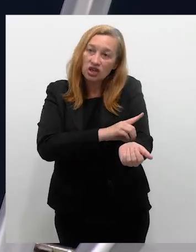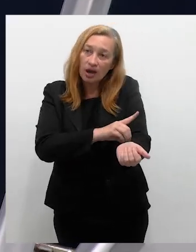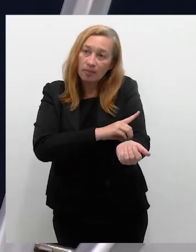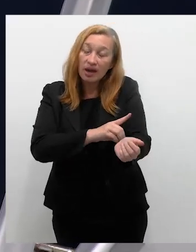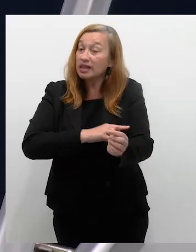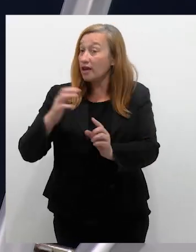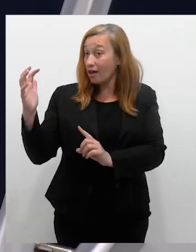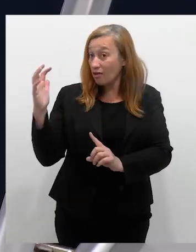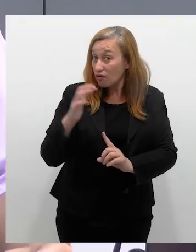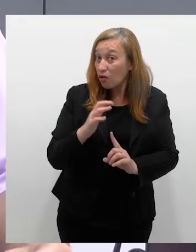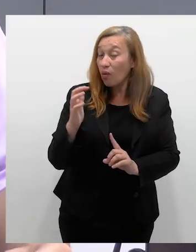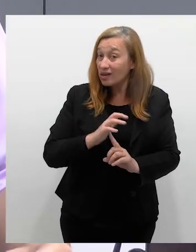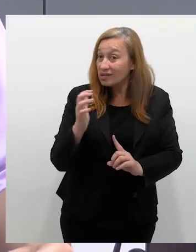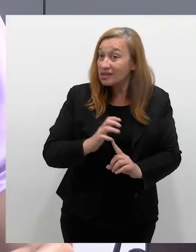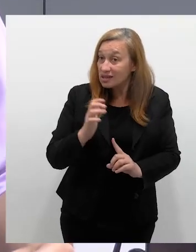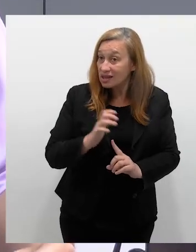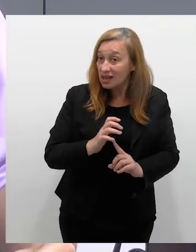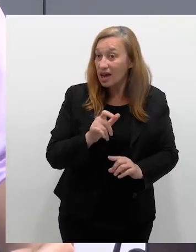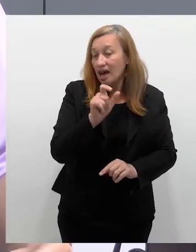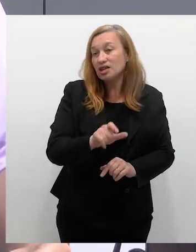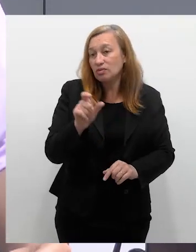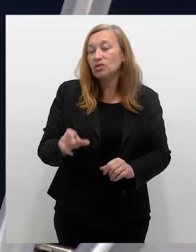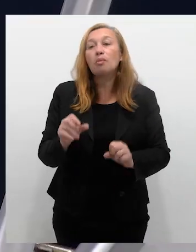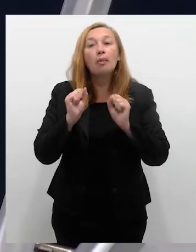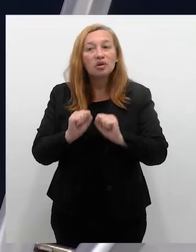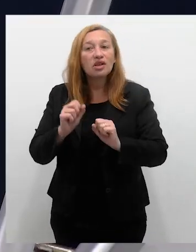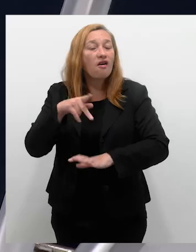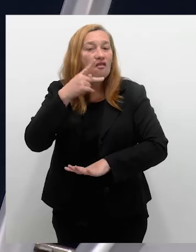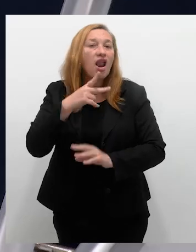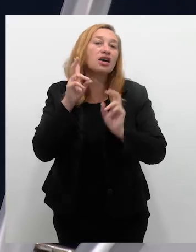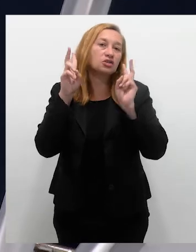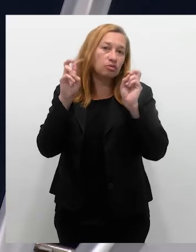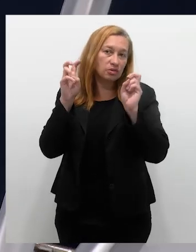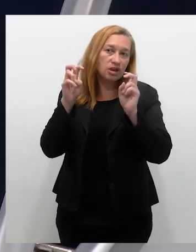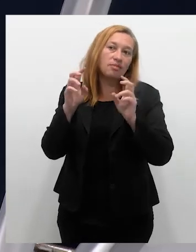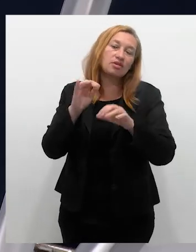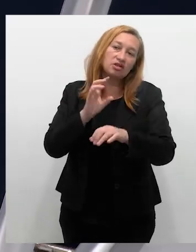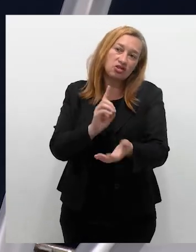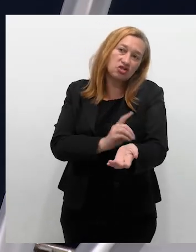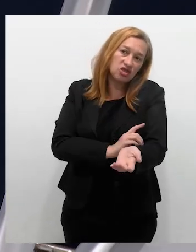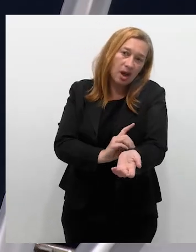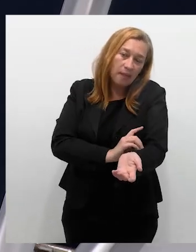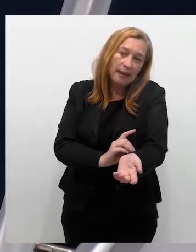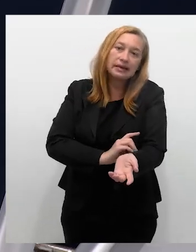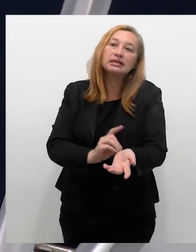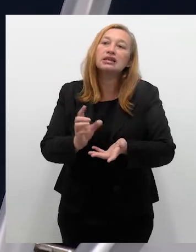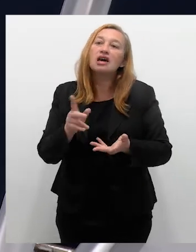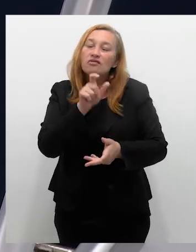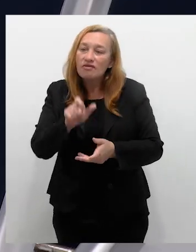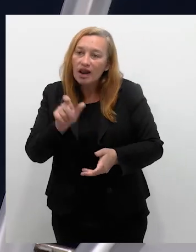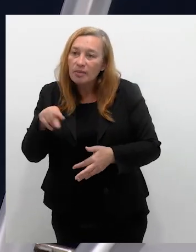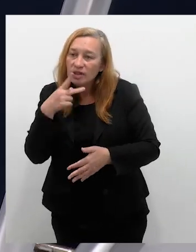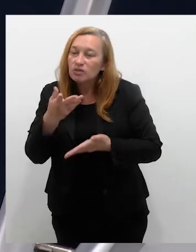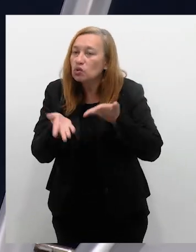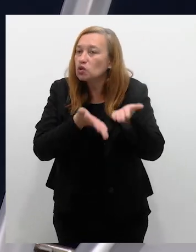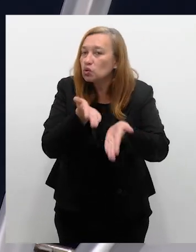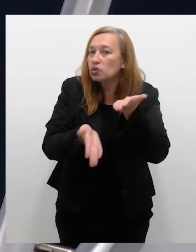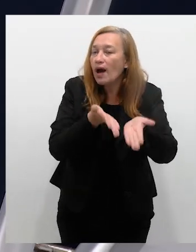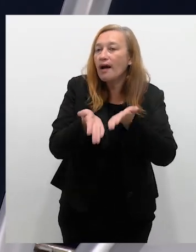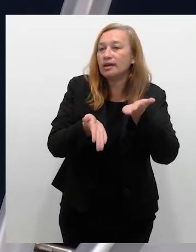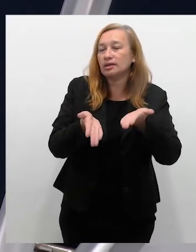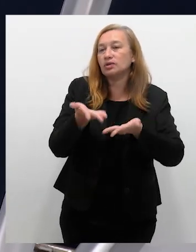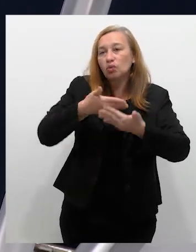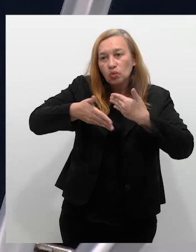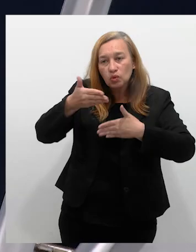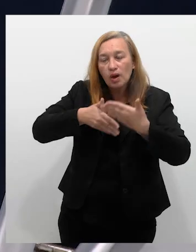Como você falou, influencia desde sempre. Para a gente poder falar sobre o diabetes. Para a gente falar para as pessoas se cuidarem, porque